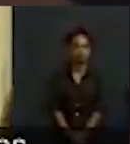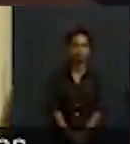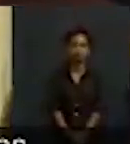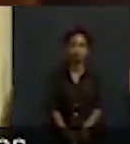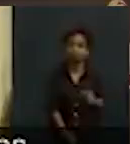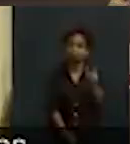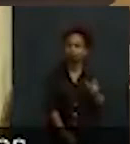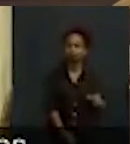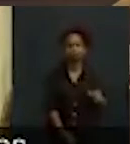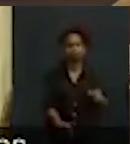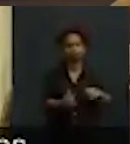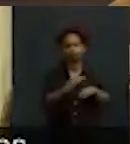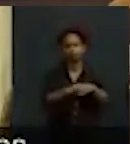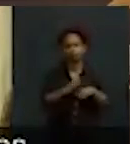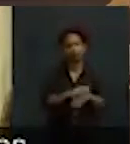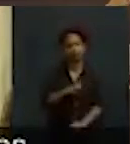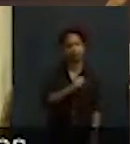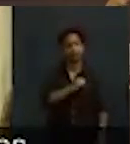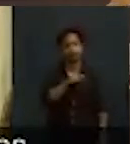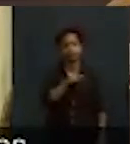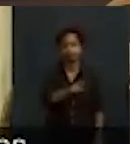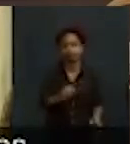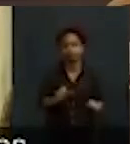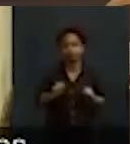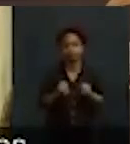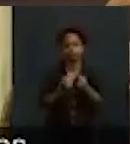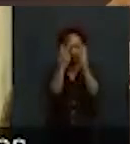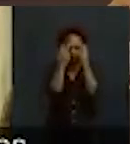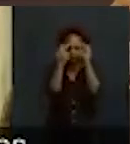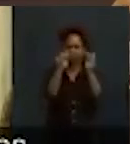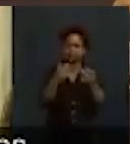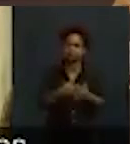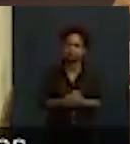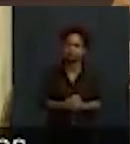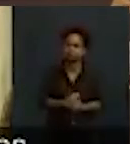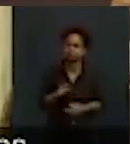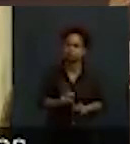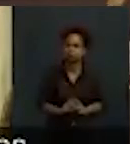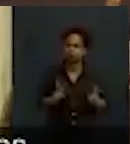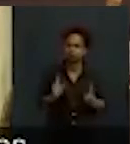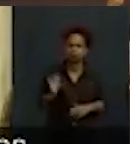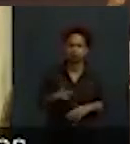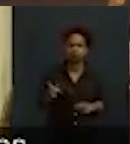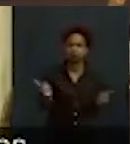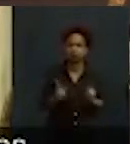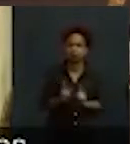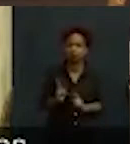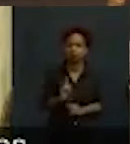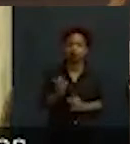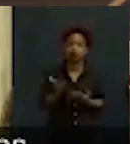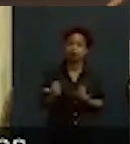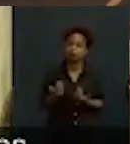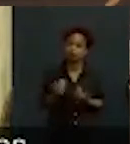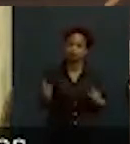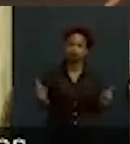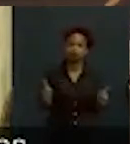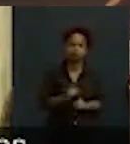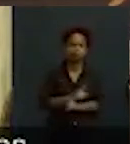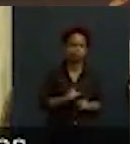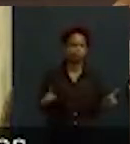Pessoa querida, dedicada e inteligente, mas não é só isso. É um jovem